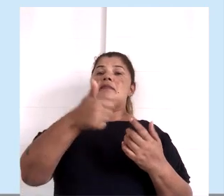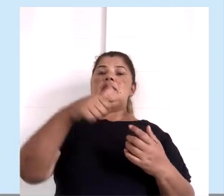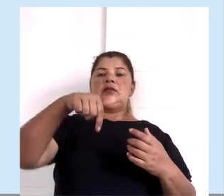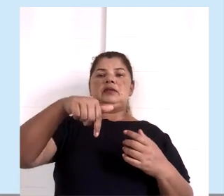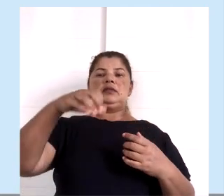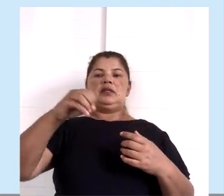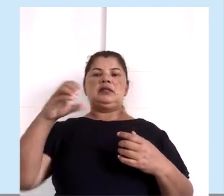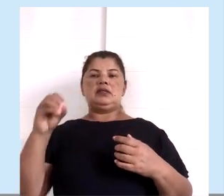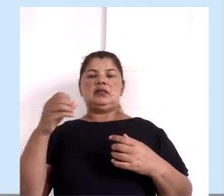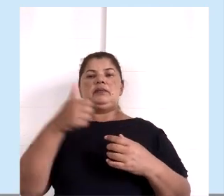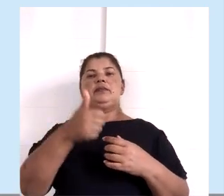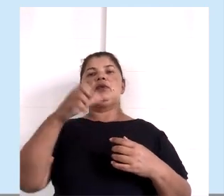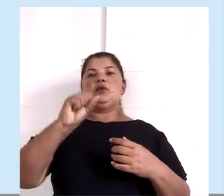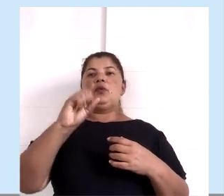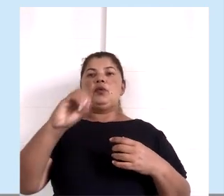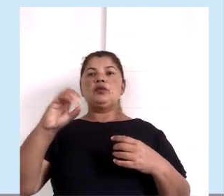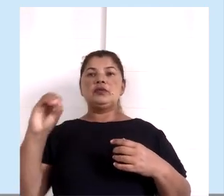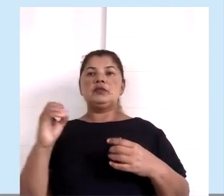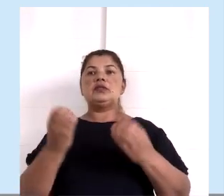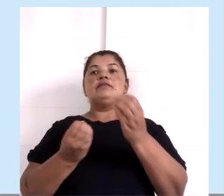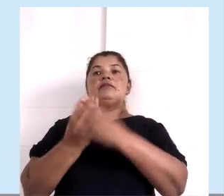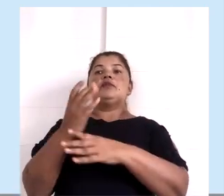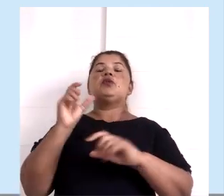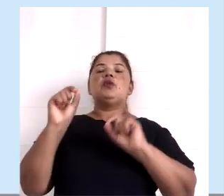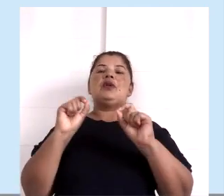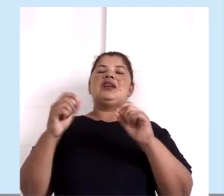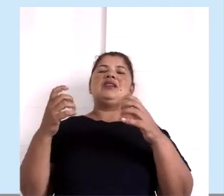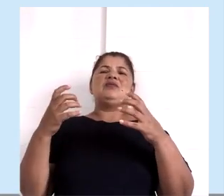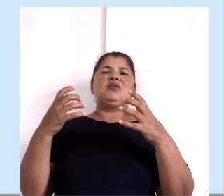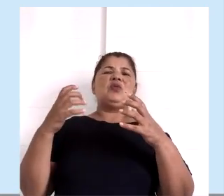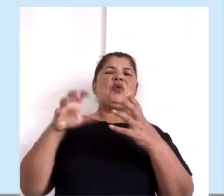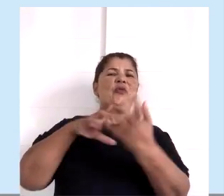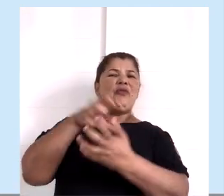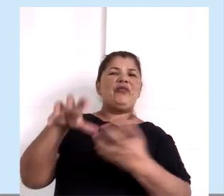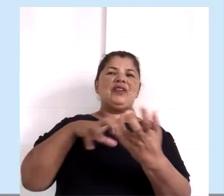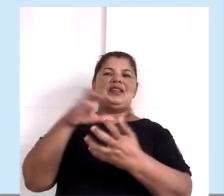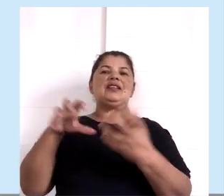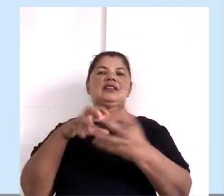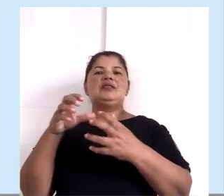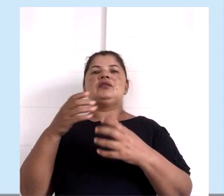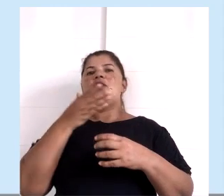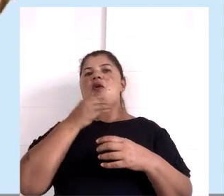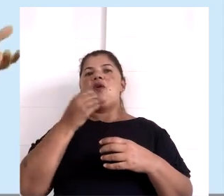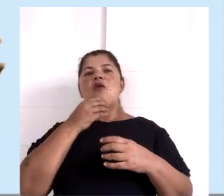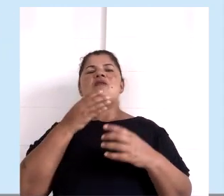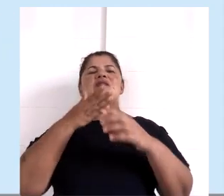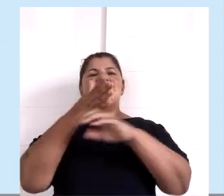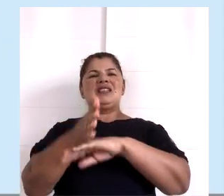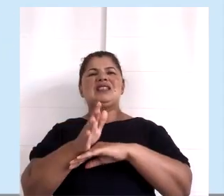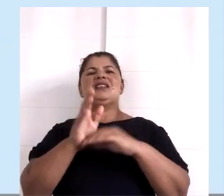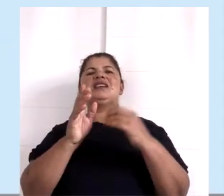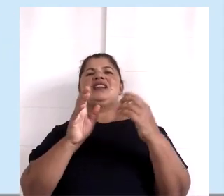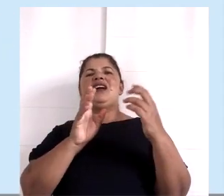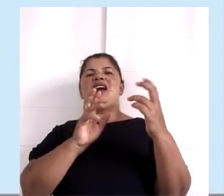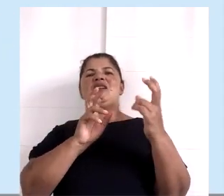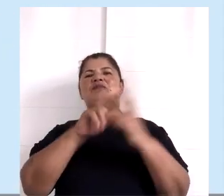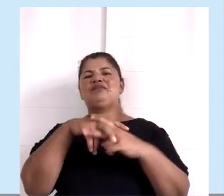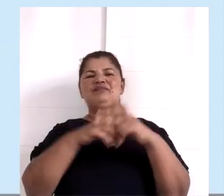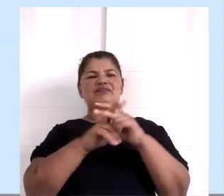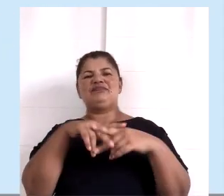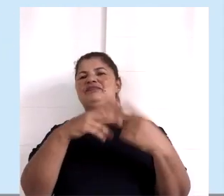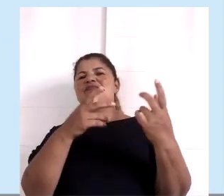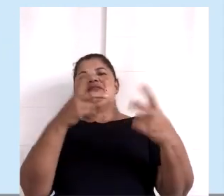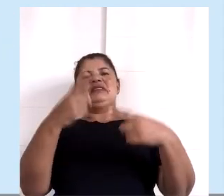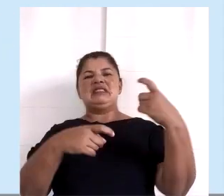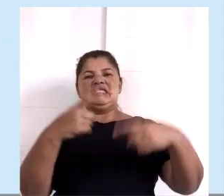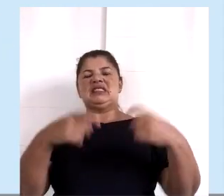1700 a 1800, aconteciam muitos conflitos onde os homens eles iam até esses conflitos e acabavam perdendo suas vidas